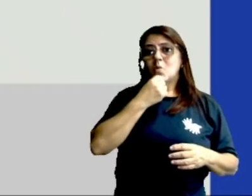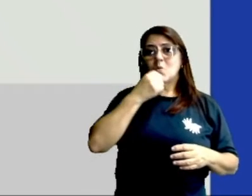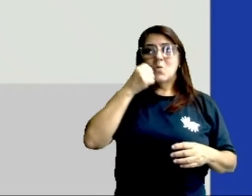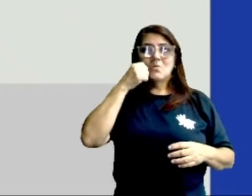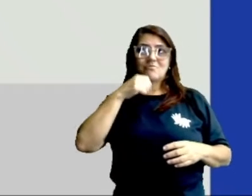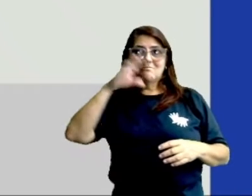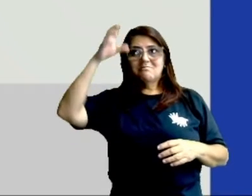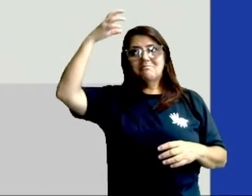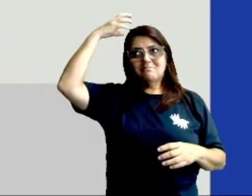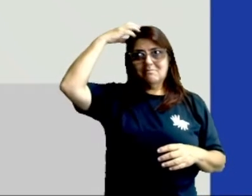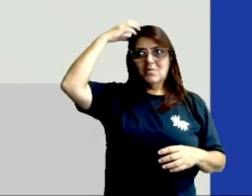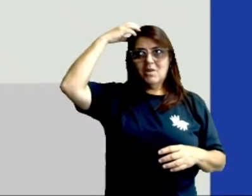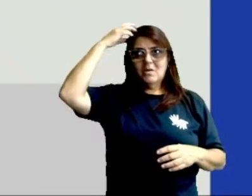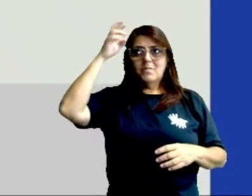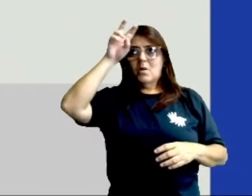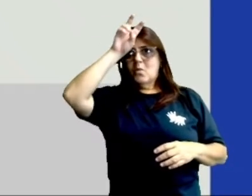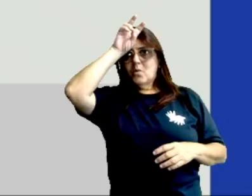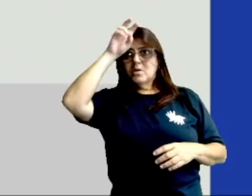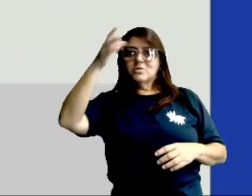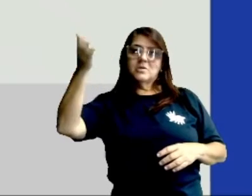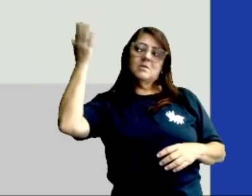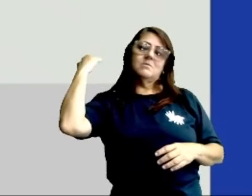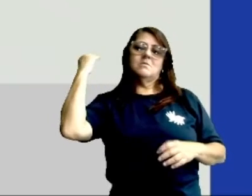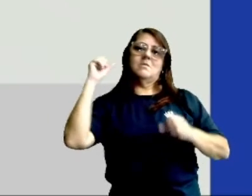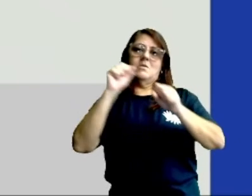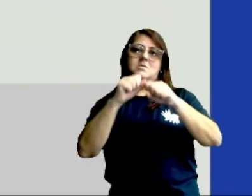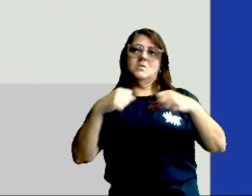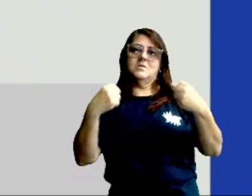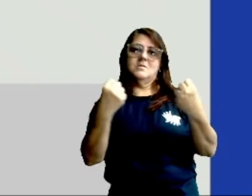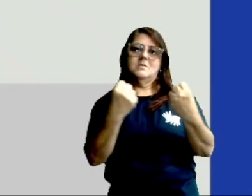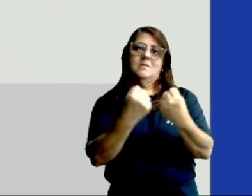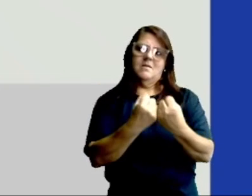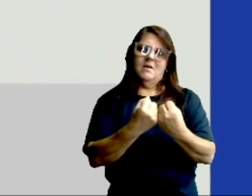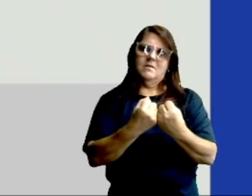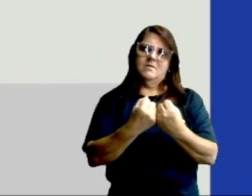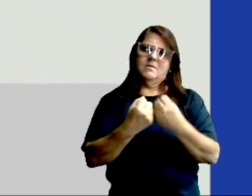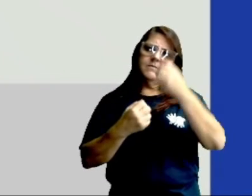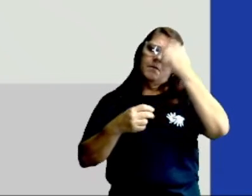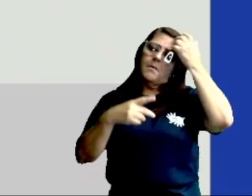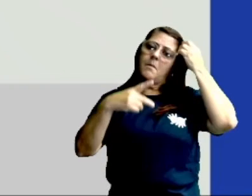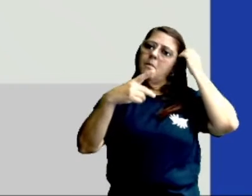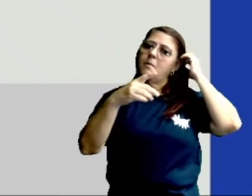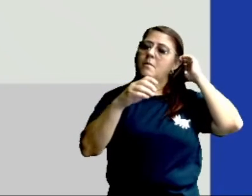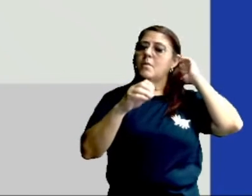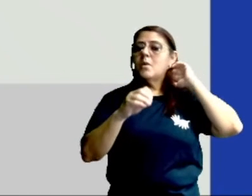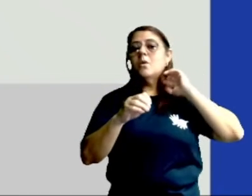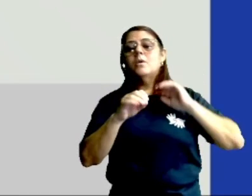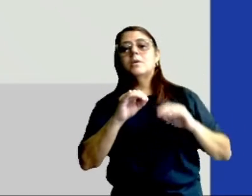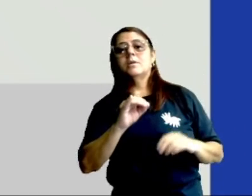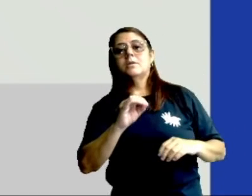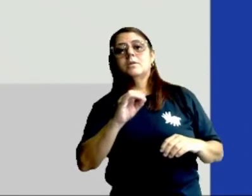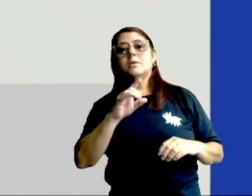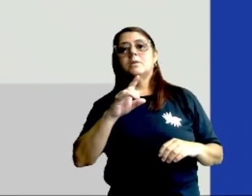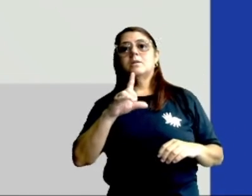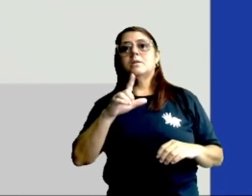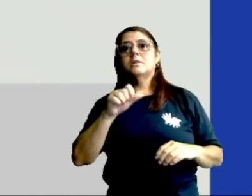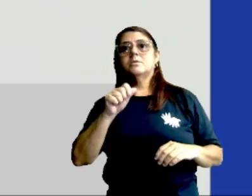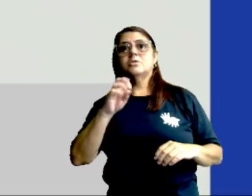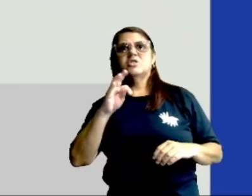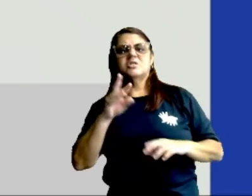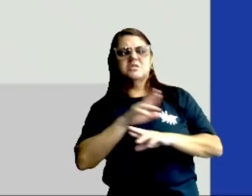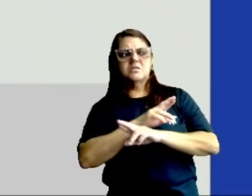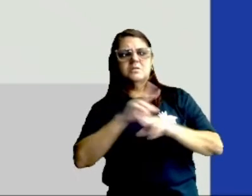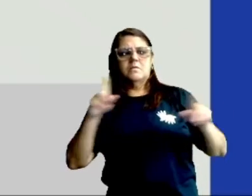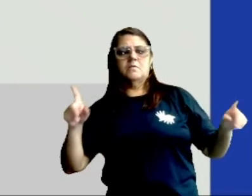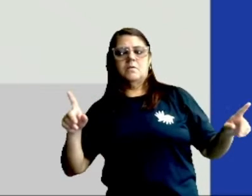dizer que o Egito Antigo ele era uma sociedade politeísta o que significa o professor é uma sociedade que acreditava em